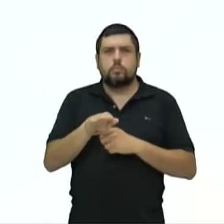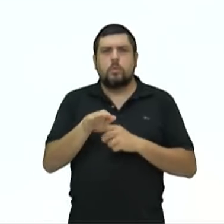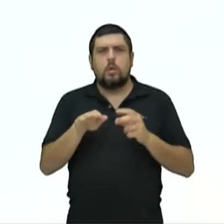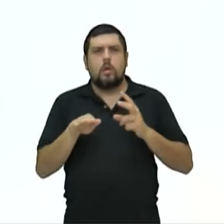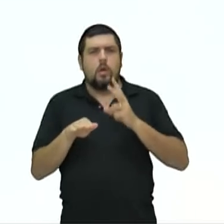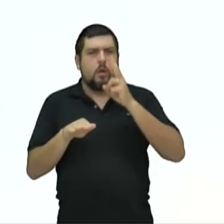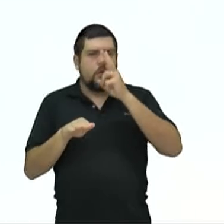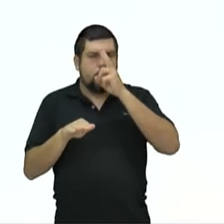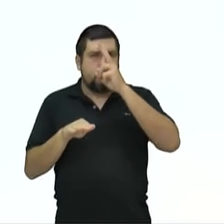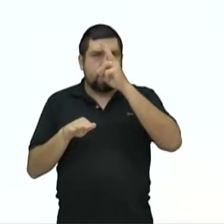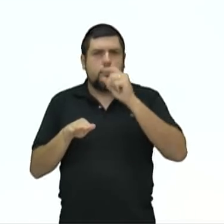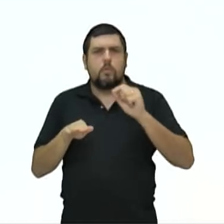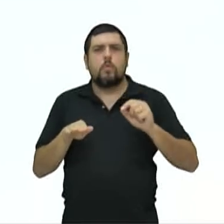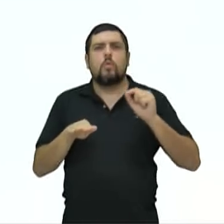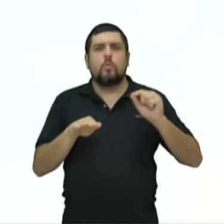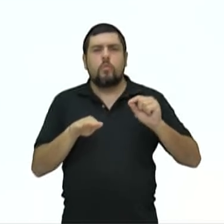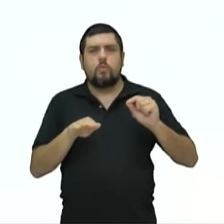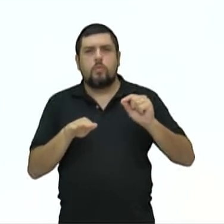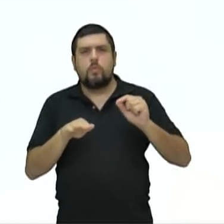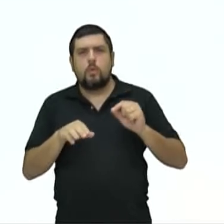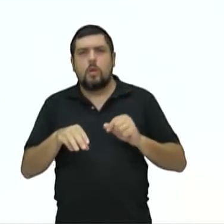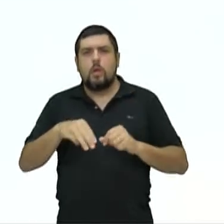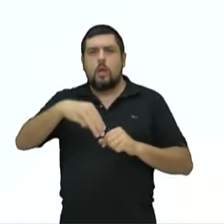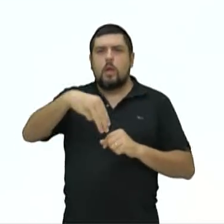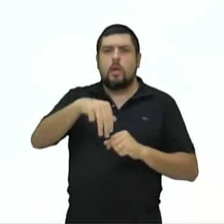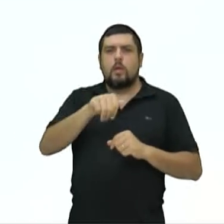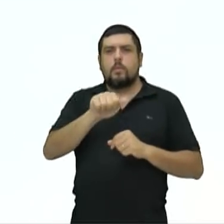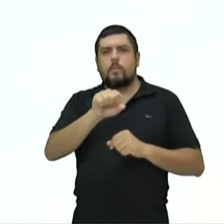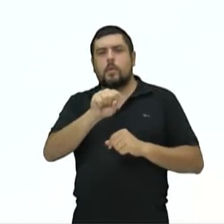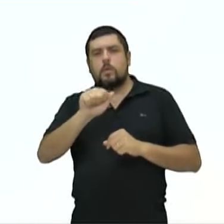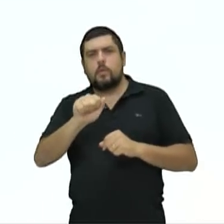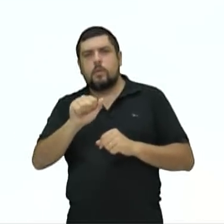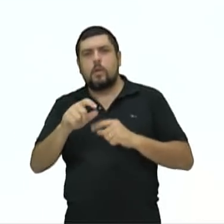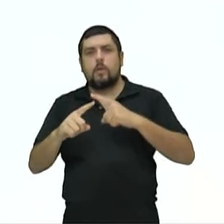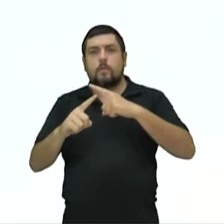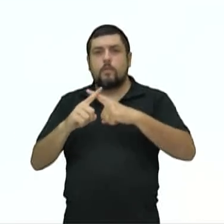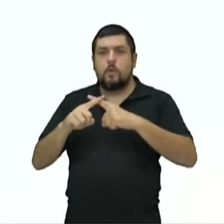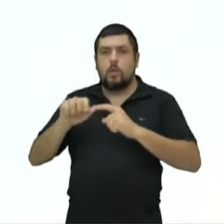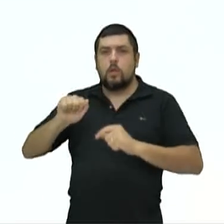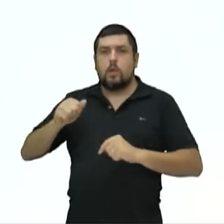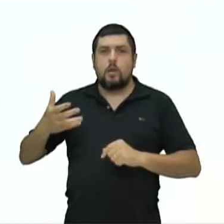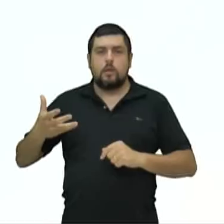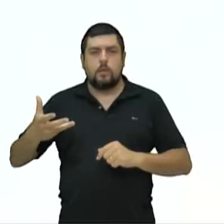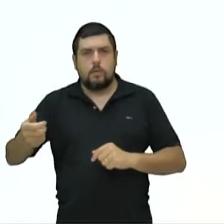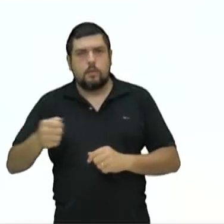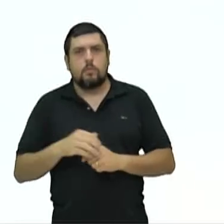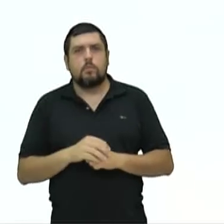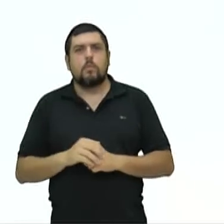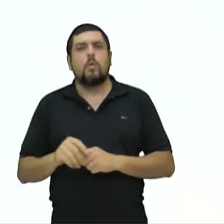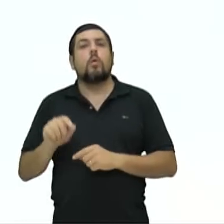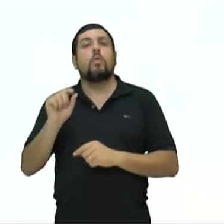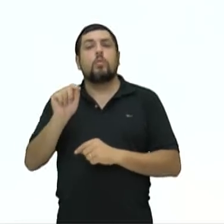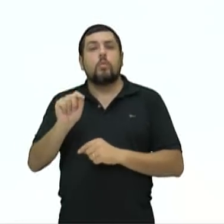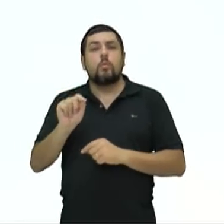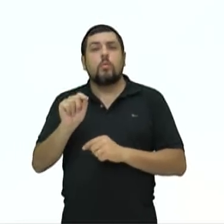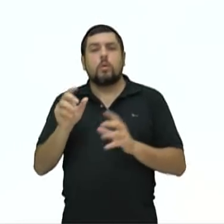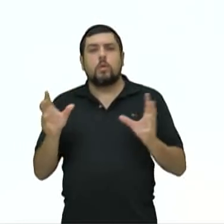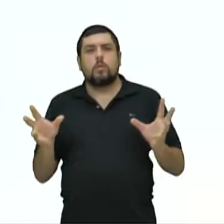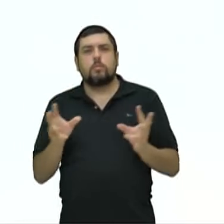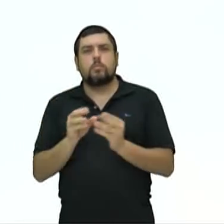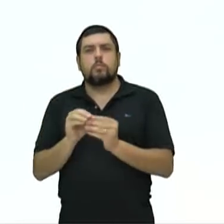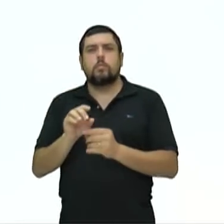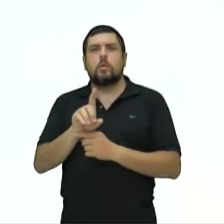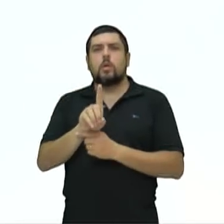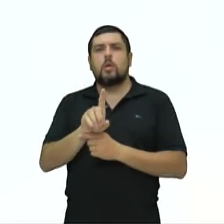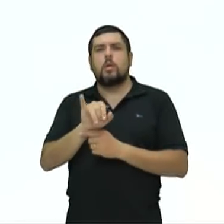vezes aceleração. Isso aqui que vocês estão vendo é conhecido como princípio da dinâmica. Ou seja, vejam que nós